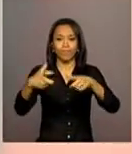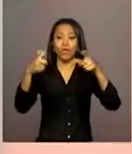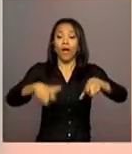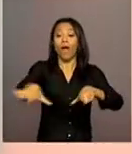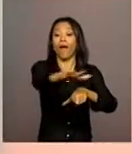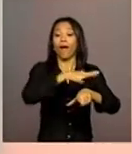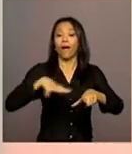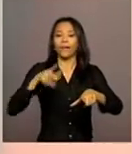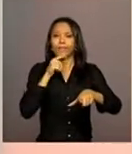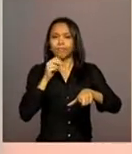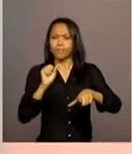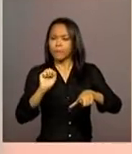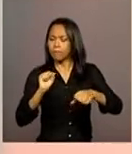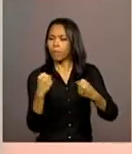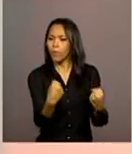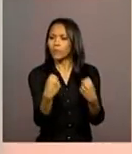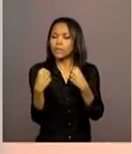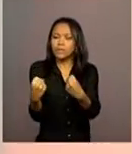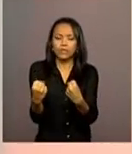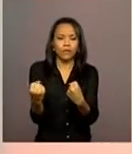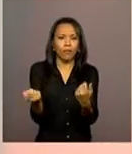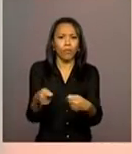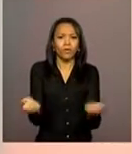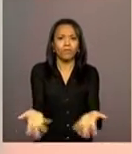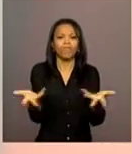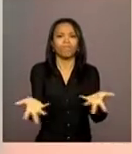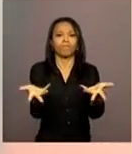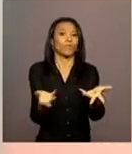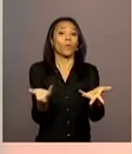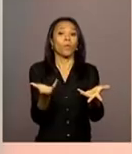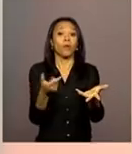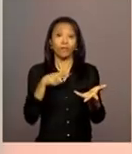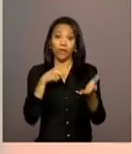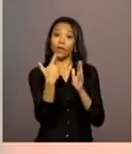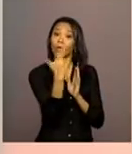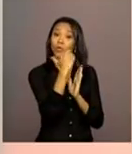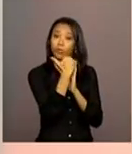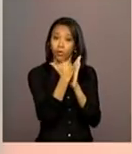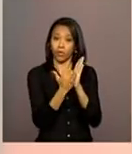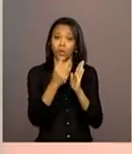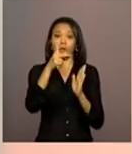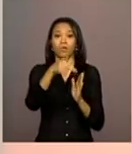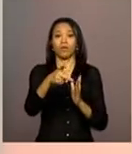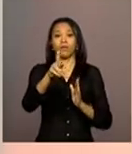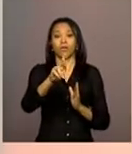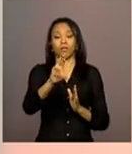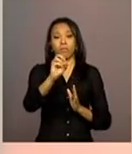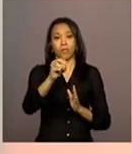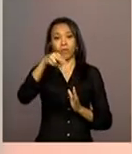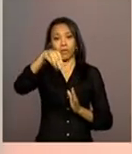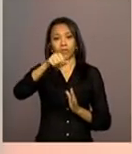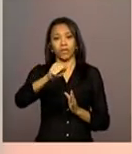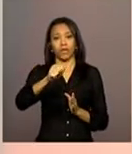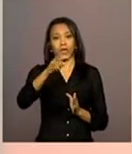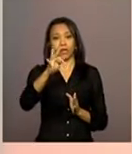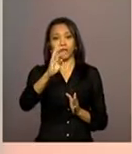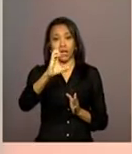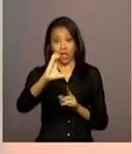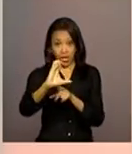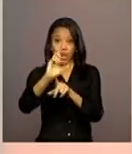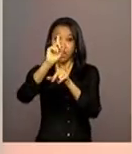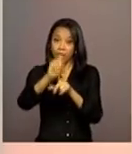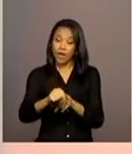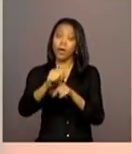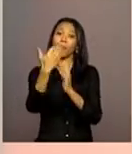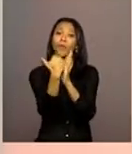e existe o o o Pronatec que é o programa nacional de capacitação né